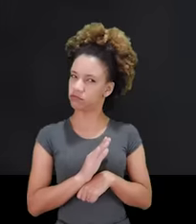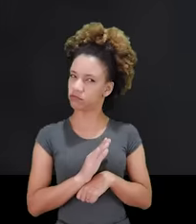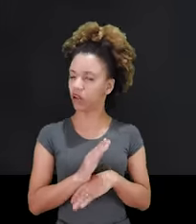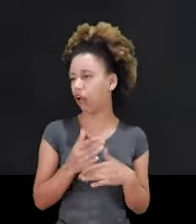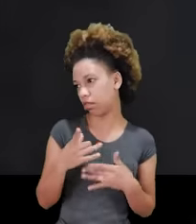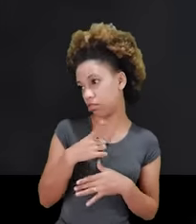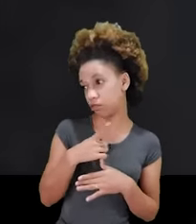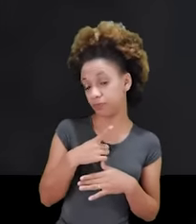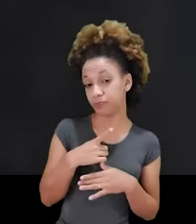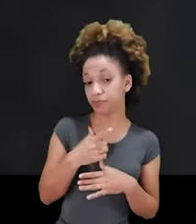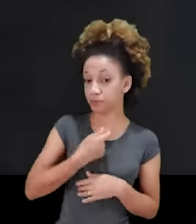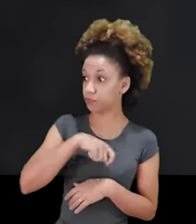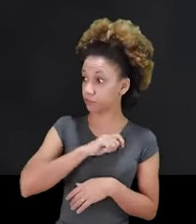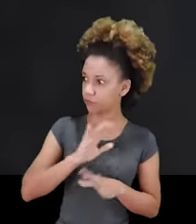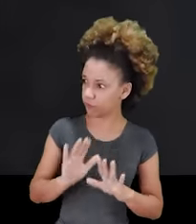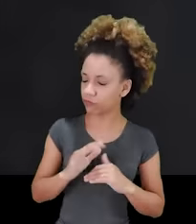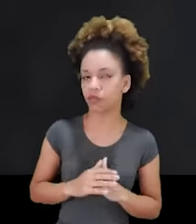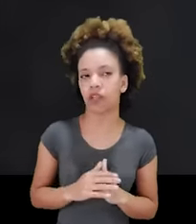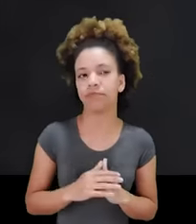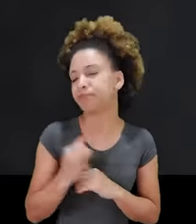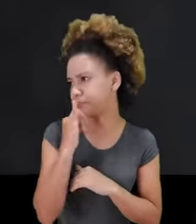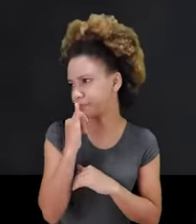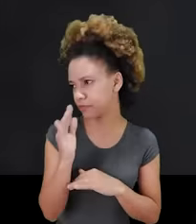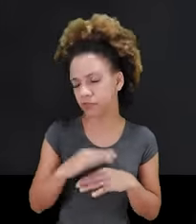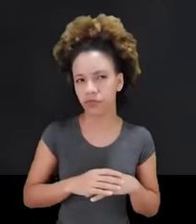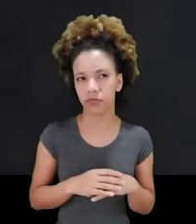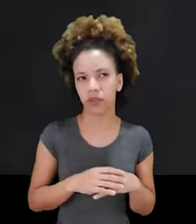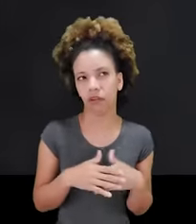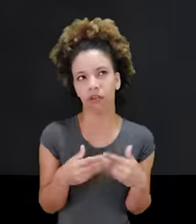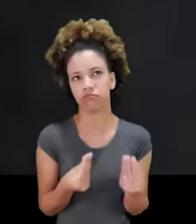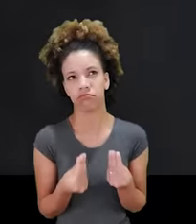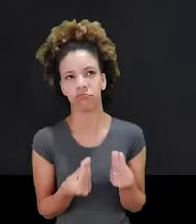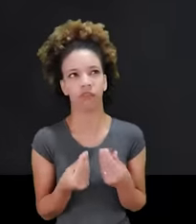Os italianos e os espanhóis, eles são mesmo a representação do latino,